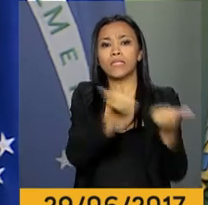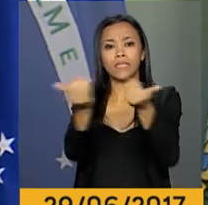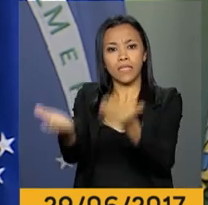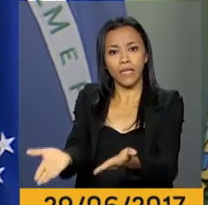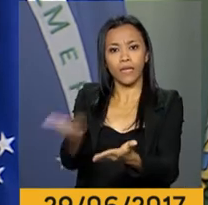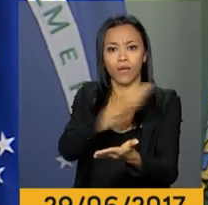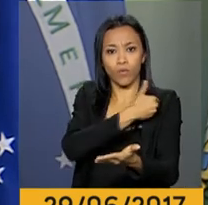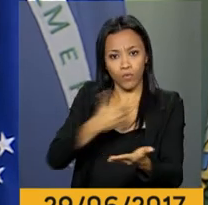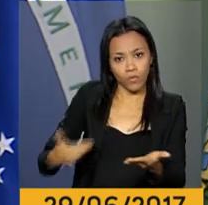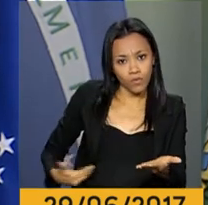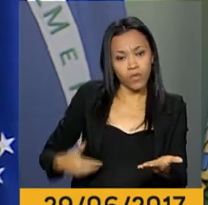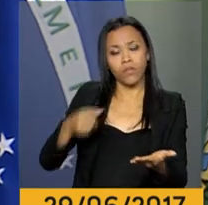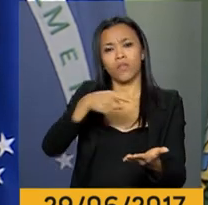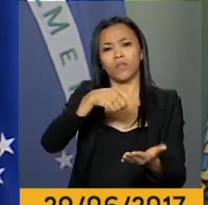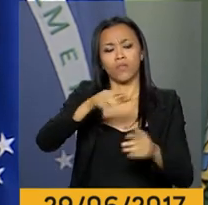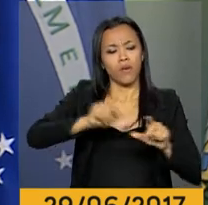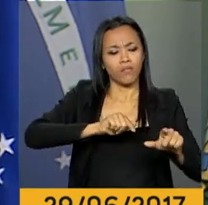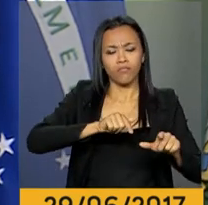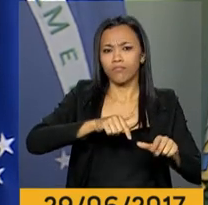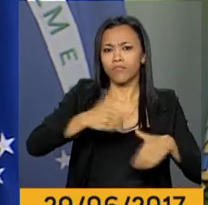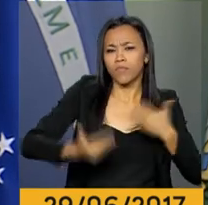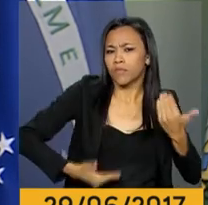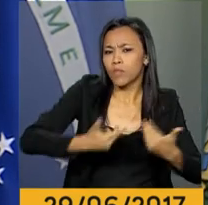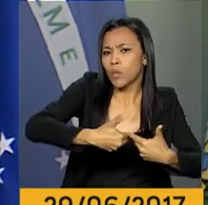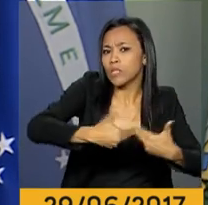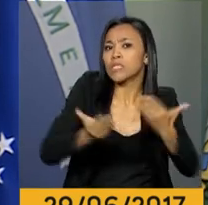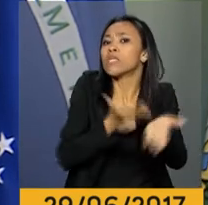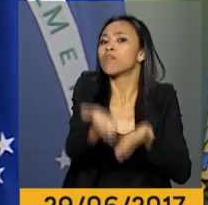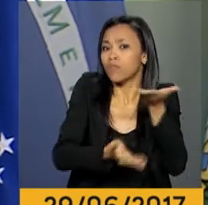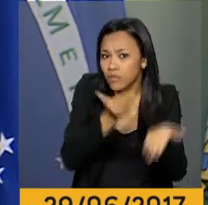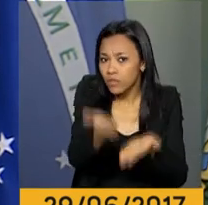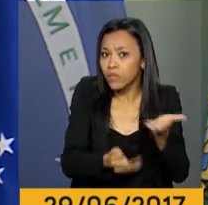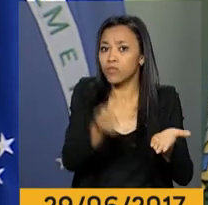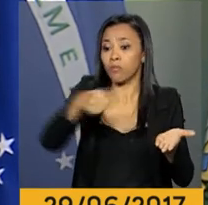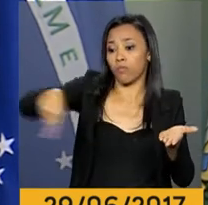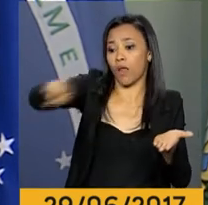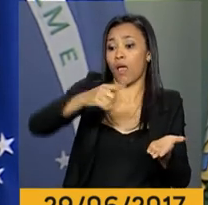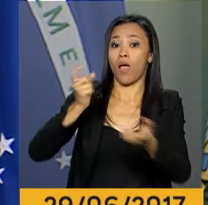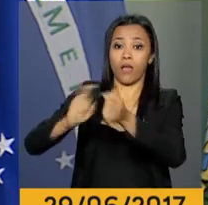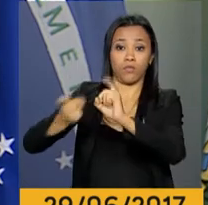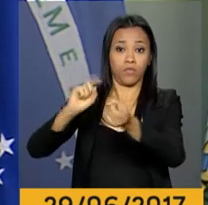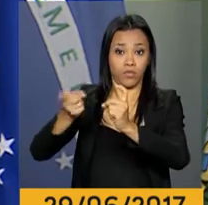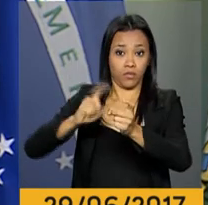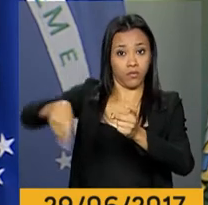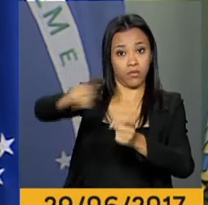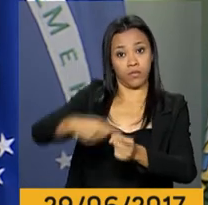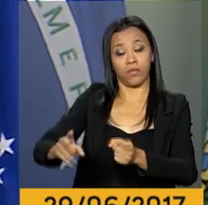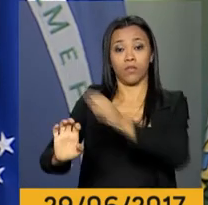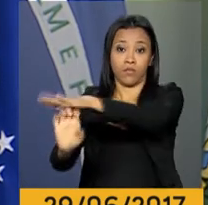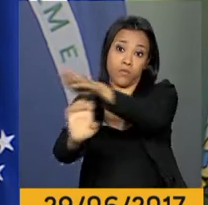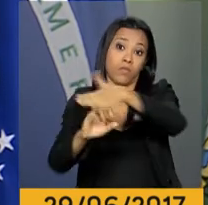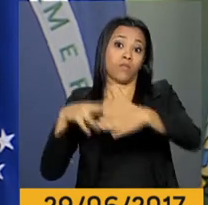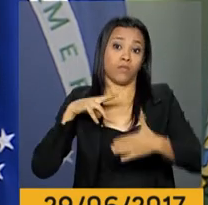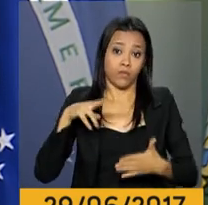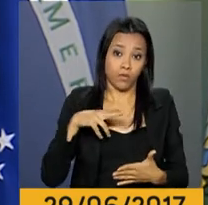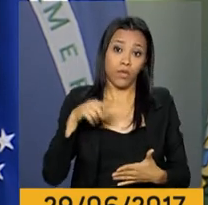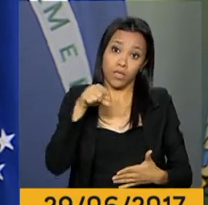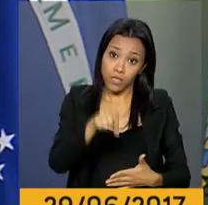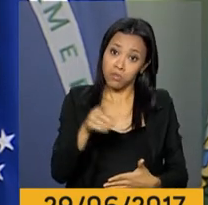uma integração muito saudável porque convenhamos é isto que tem produzido os melhores